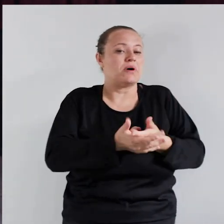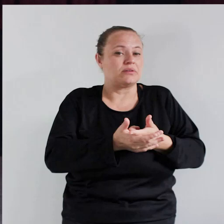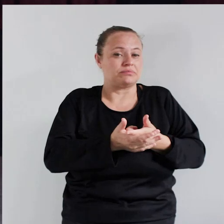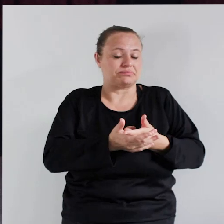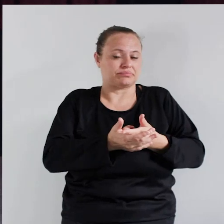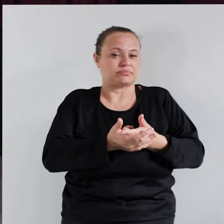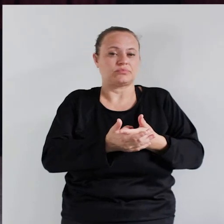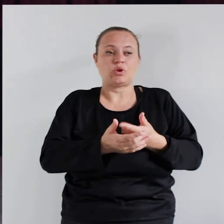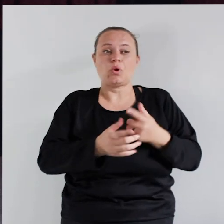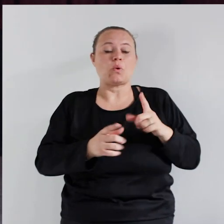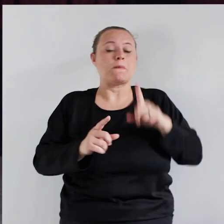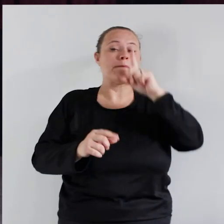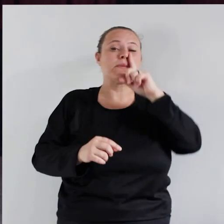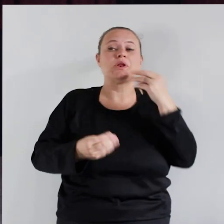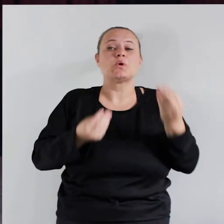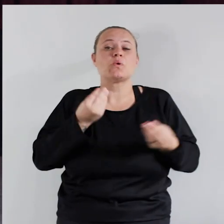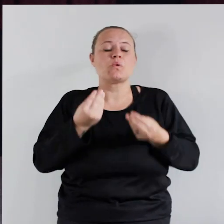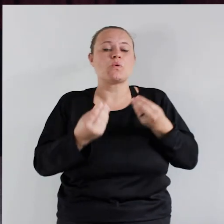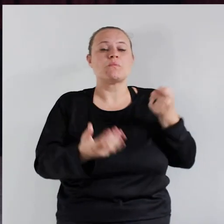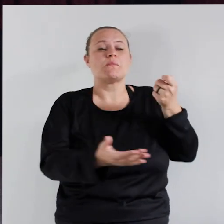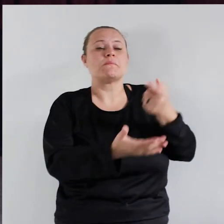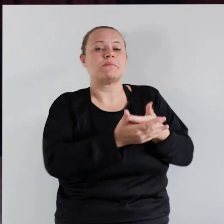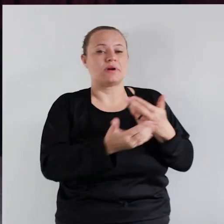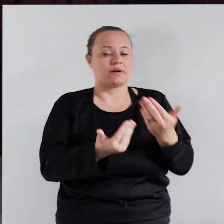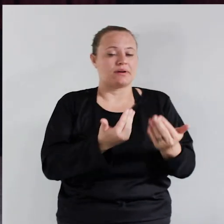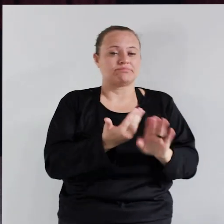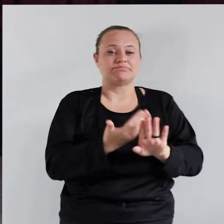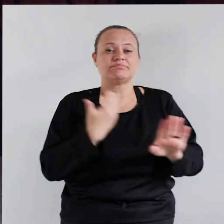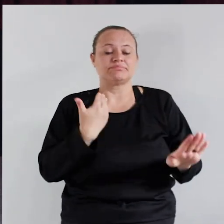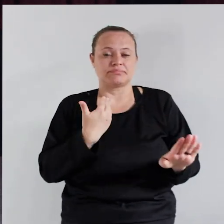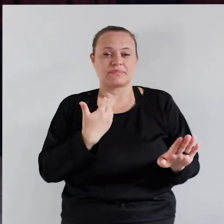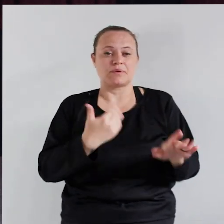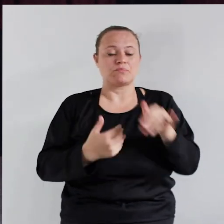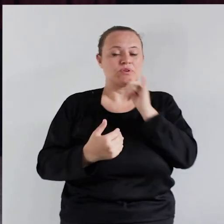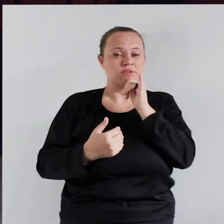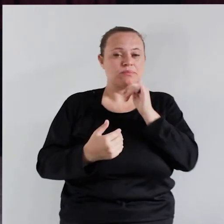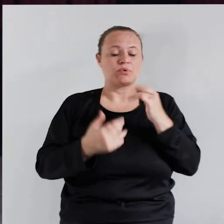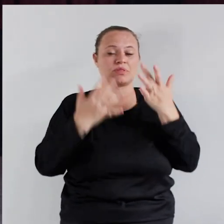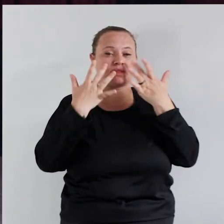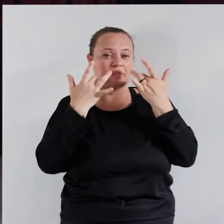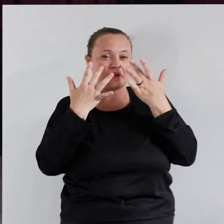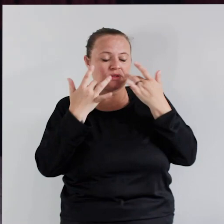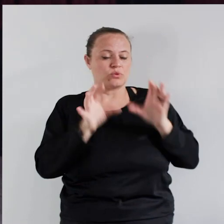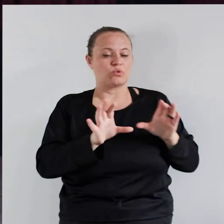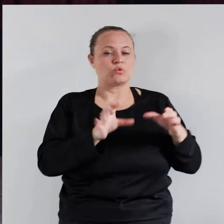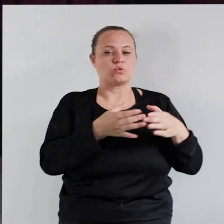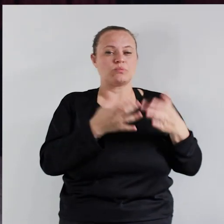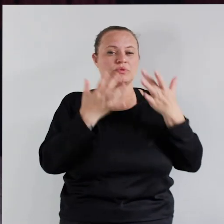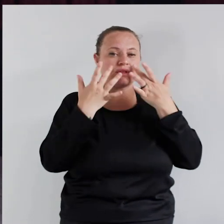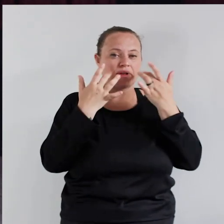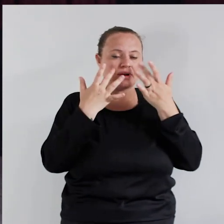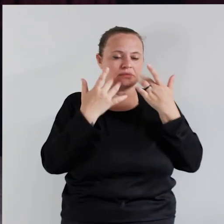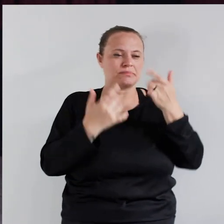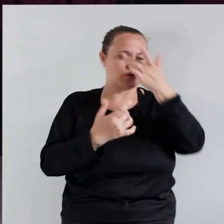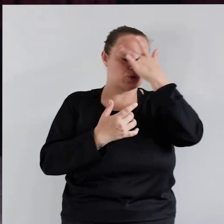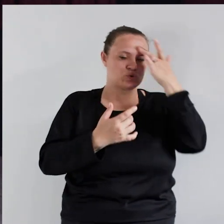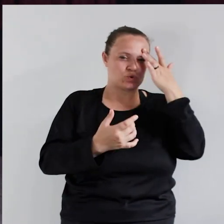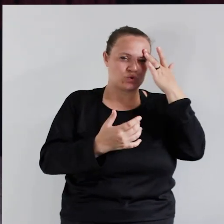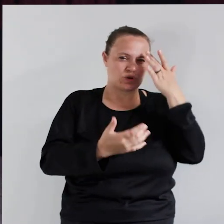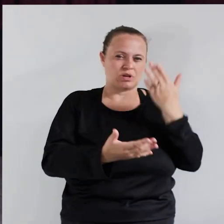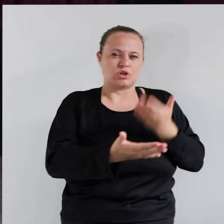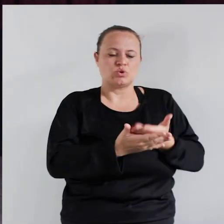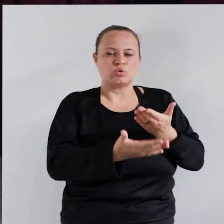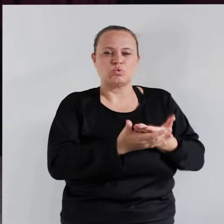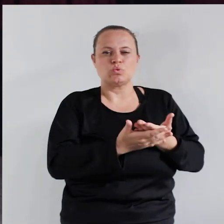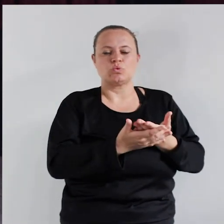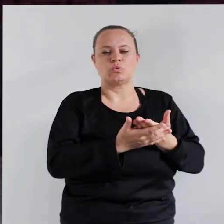impacto disso de risco de desvio dos próprios objetivos das organizações culturais, né? Então, quando a gente começa a ver, na época no